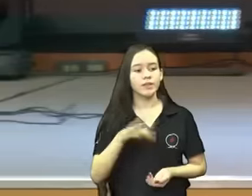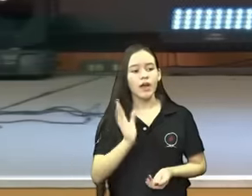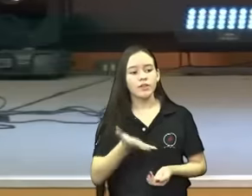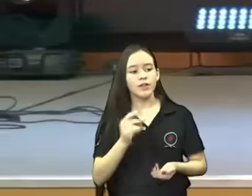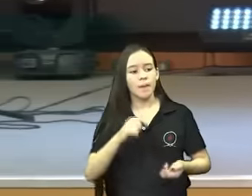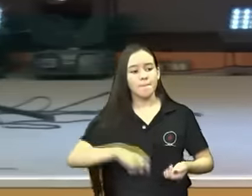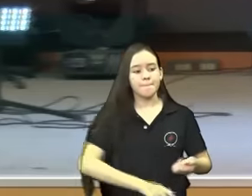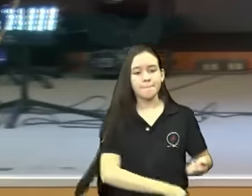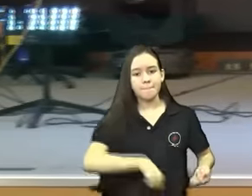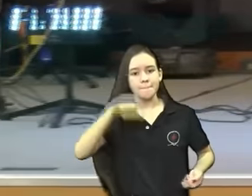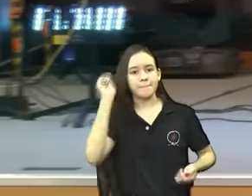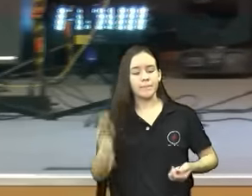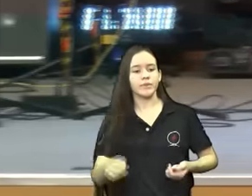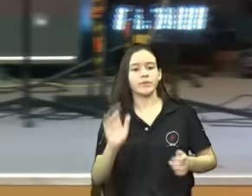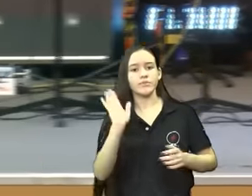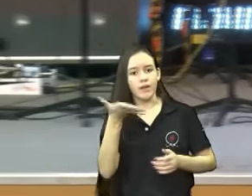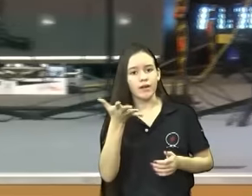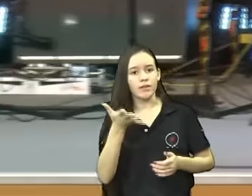na vida